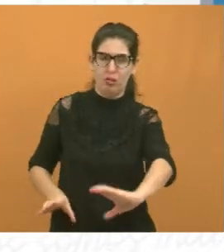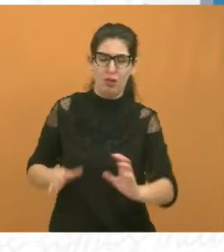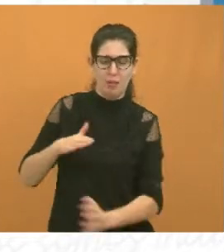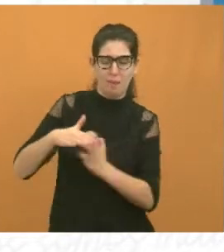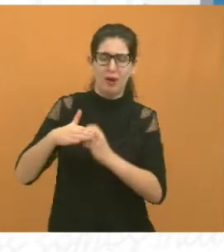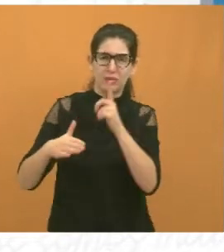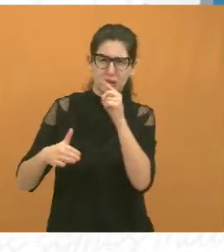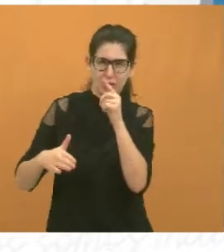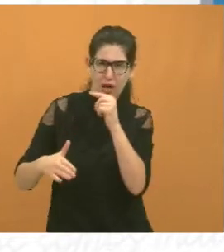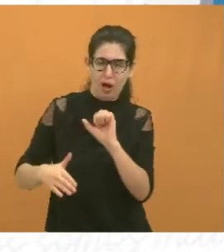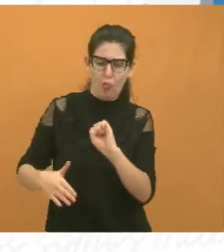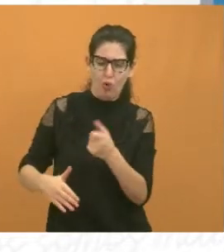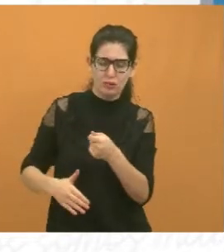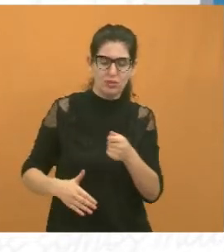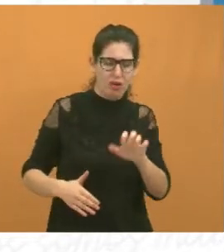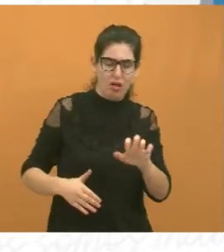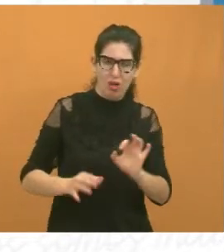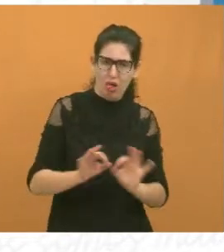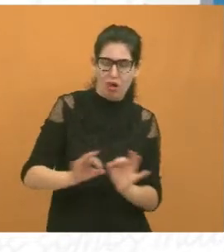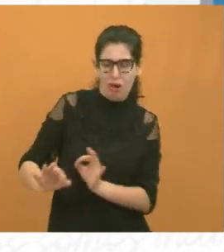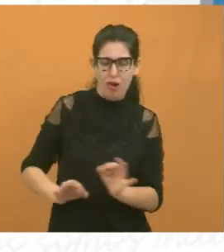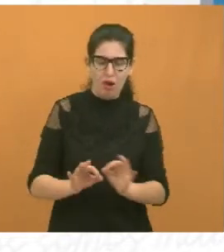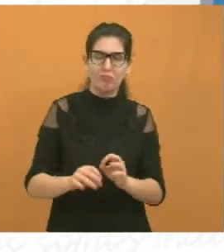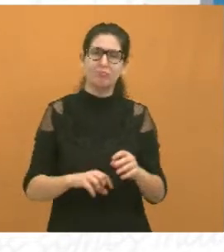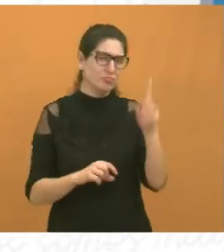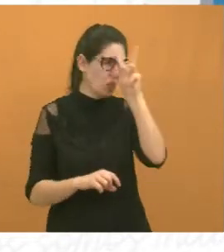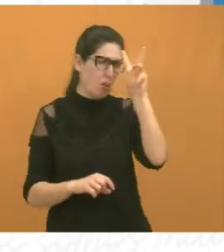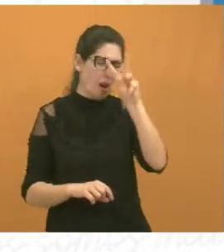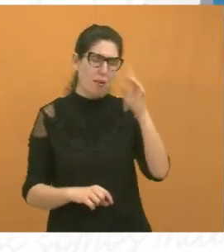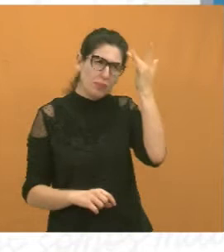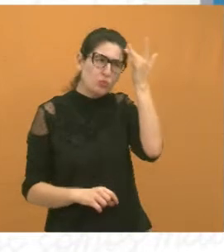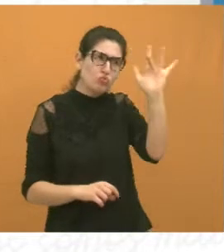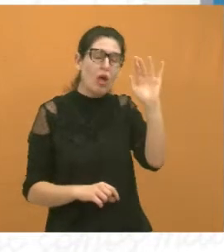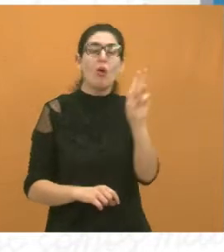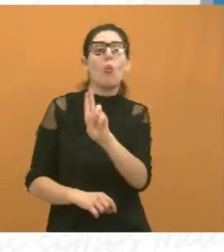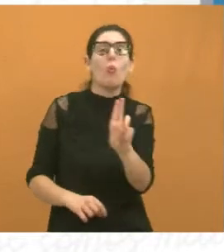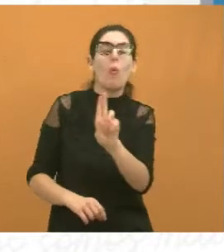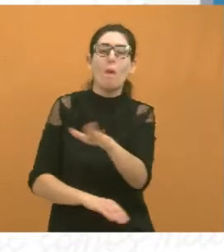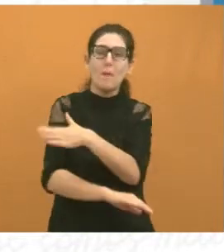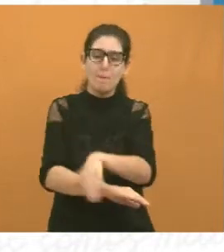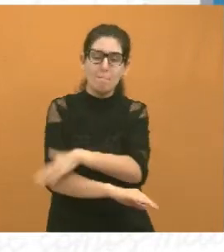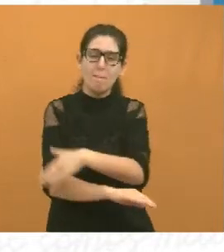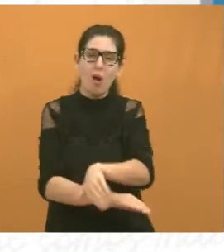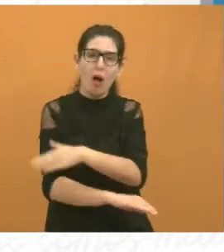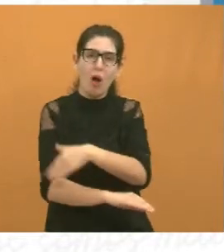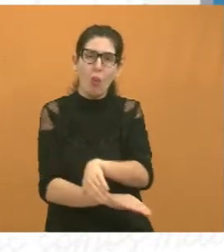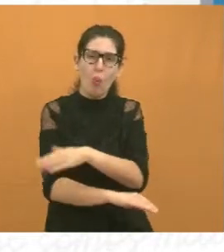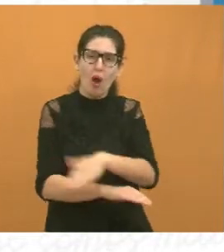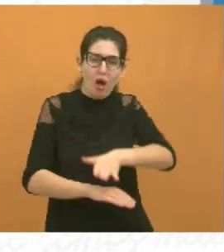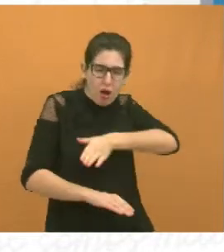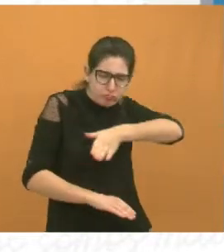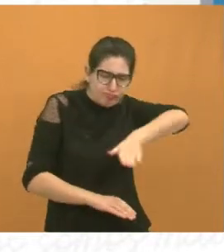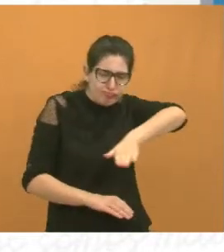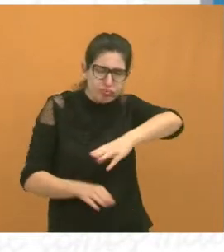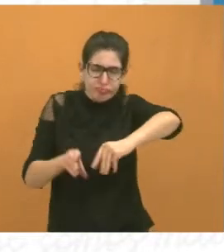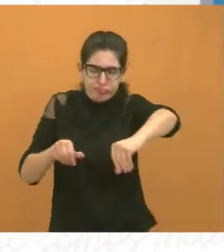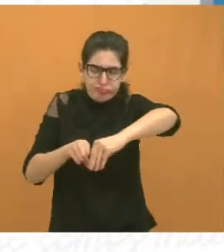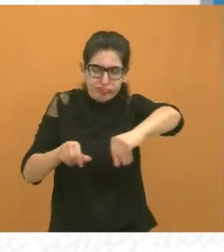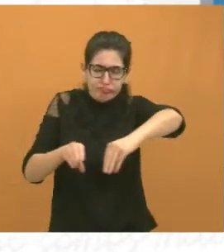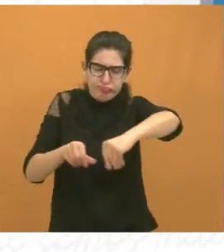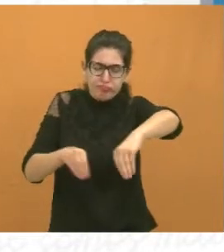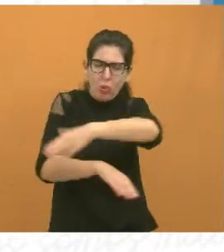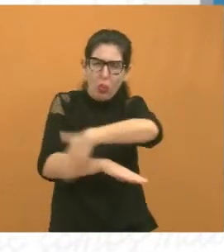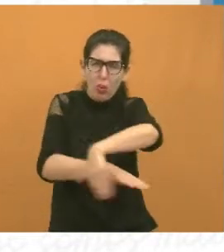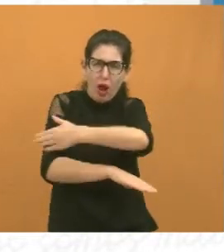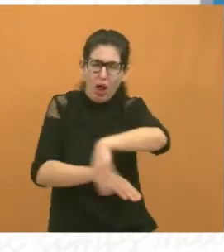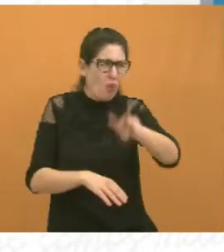sei, na verdade, não lembro o nome daquela rua que nós entramos ali, uma rua de terra,